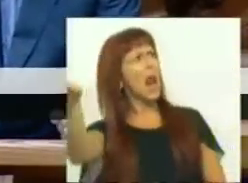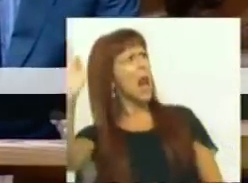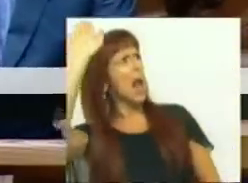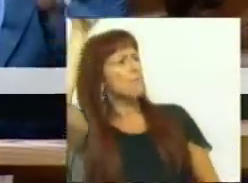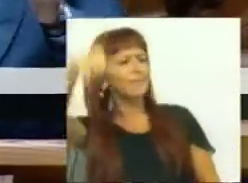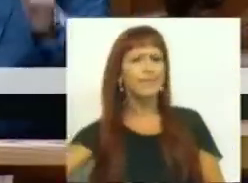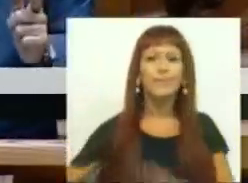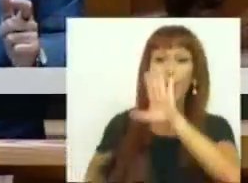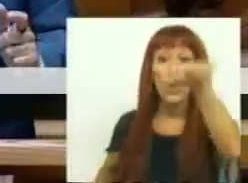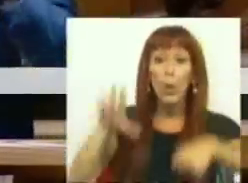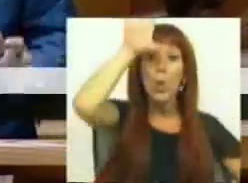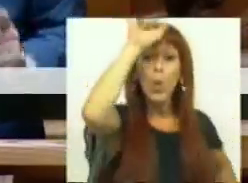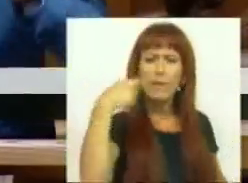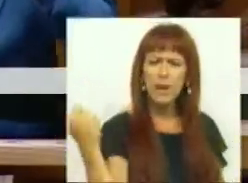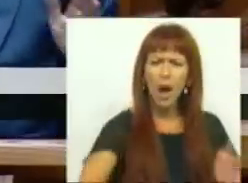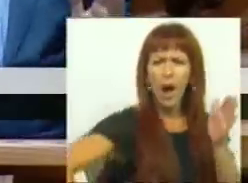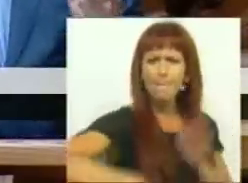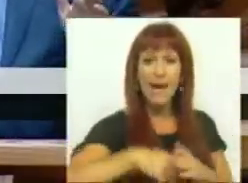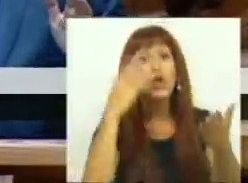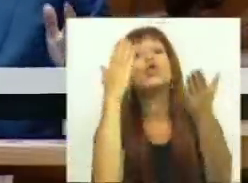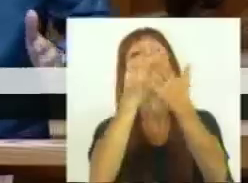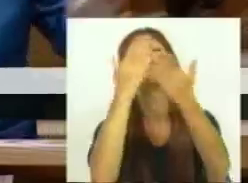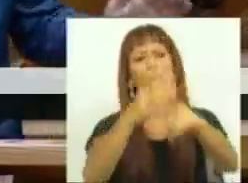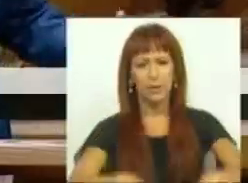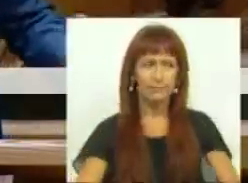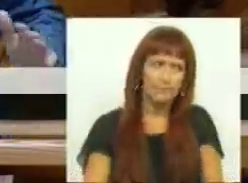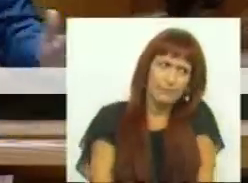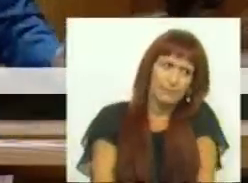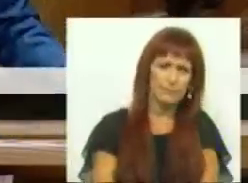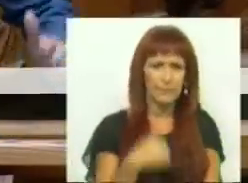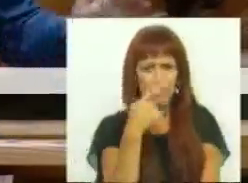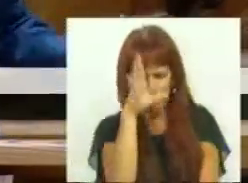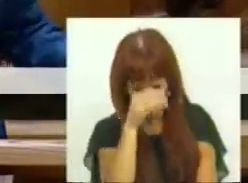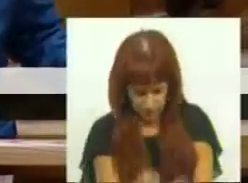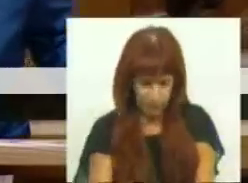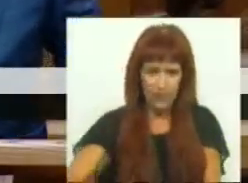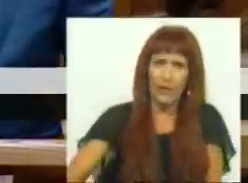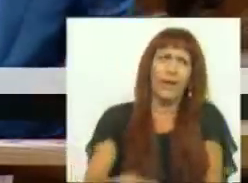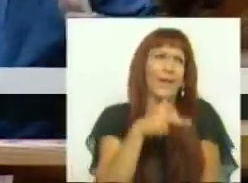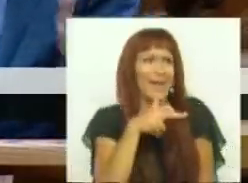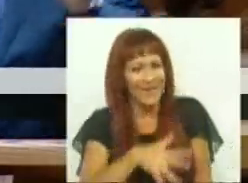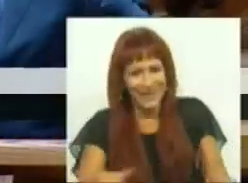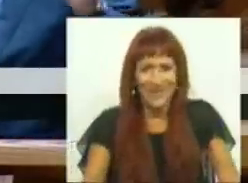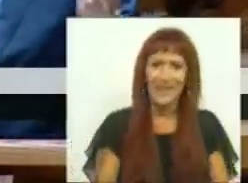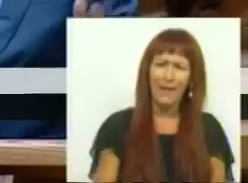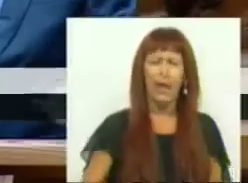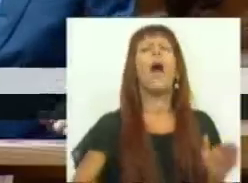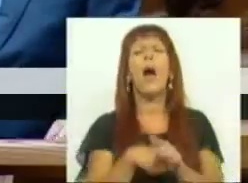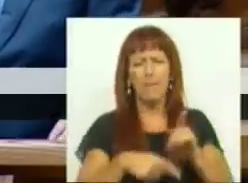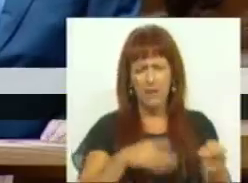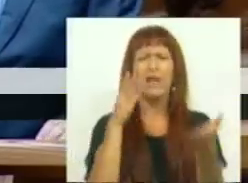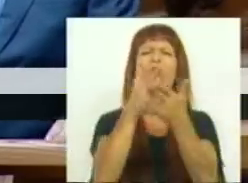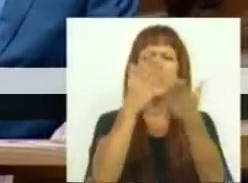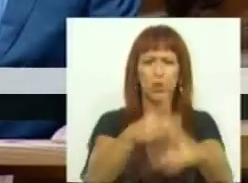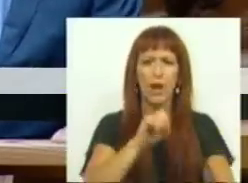nisso. O Governo ameaça estudar, o que evidentemente na boca deste Governo é uma ameaça terrível. Ameaça estudar